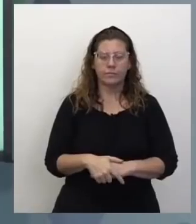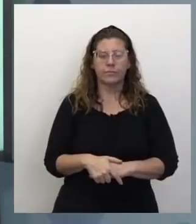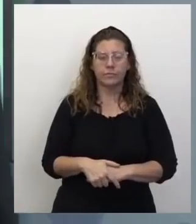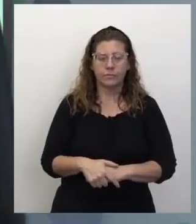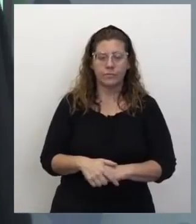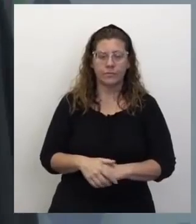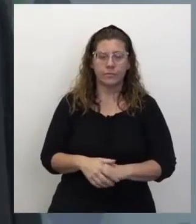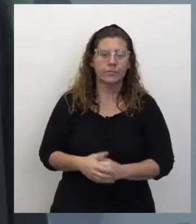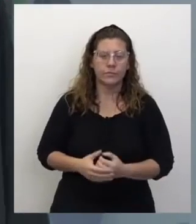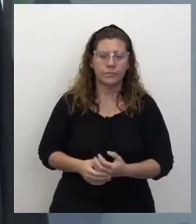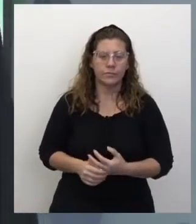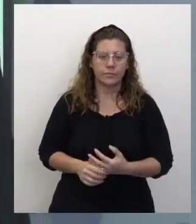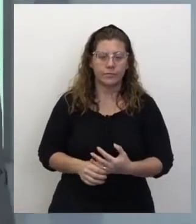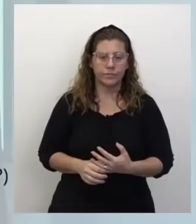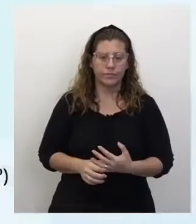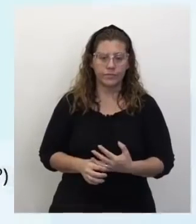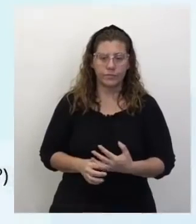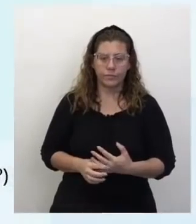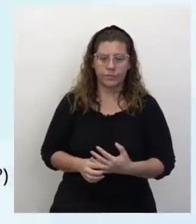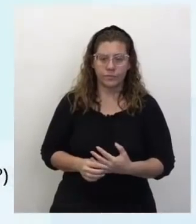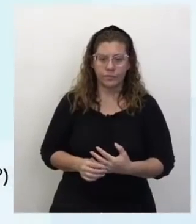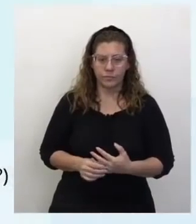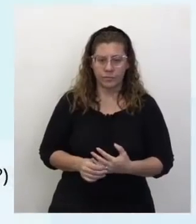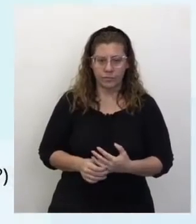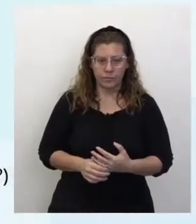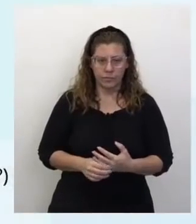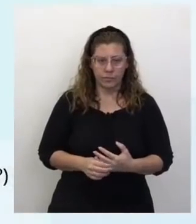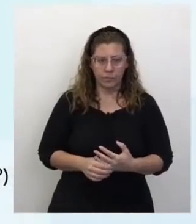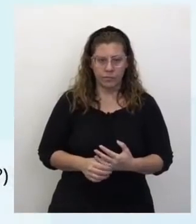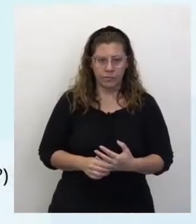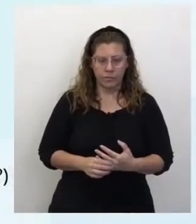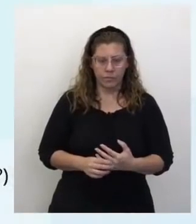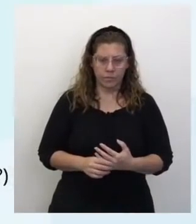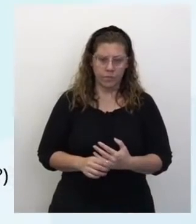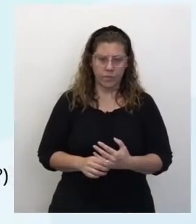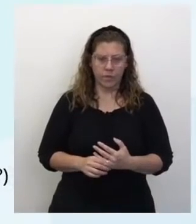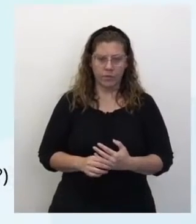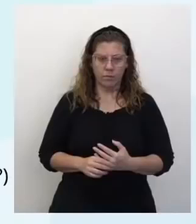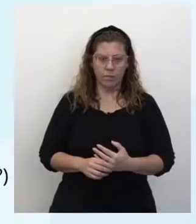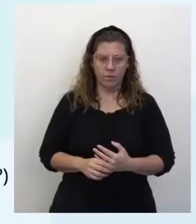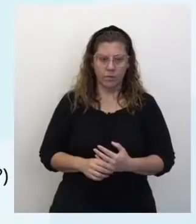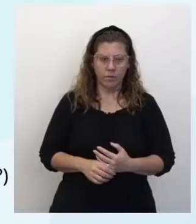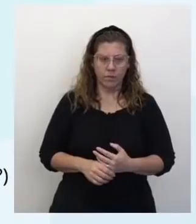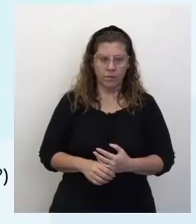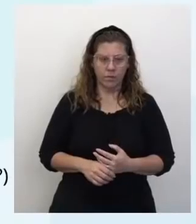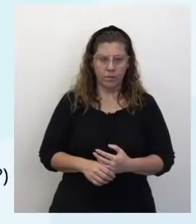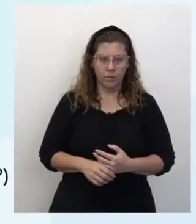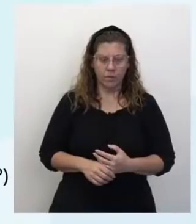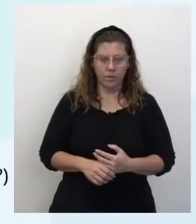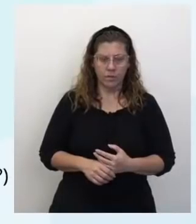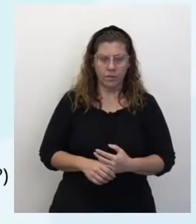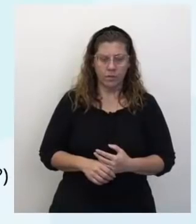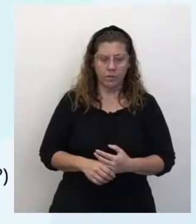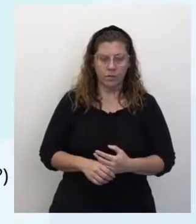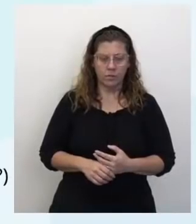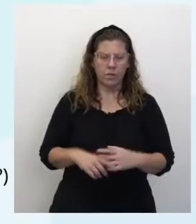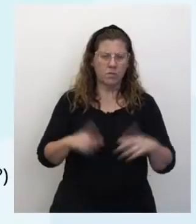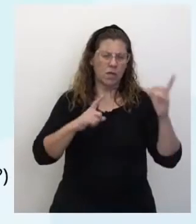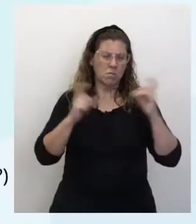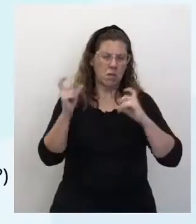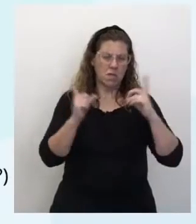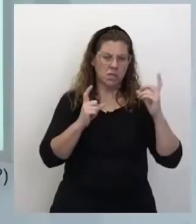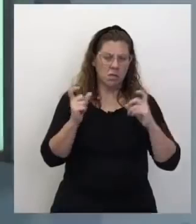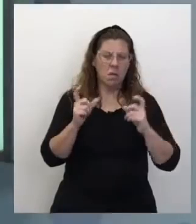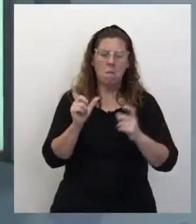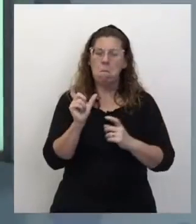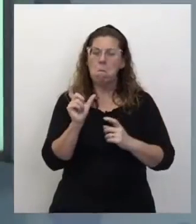Não tô Alright. feliz, mas tem que fazer. O poker face, isso é uma expressão, né, que é esse aqui, né, o poker face. E essa expressão existe em